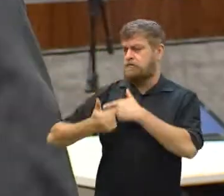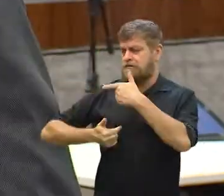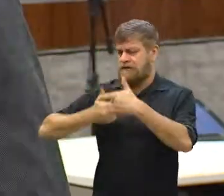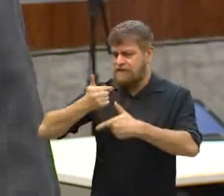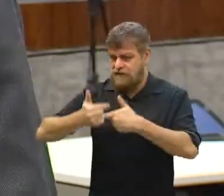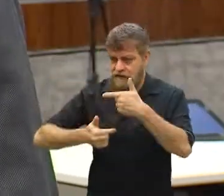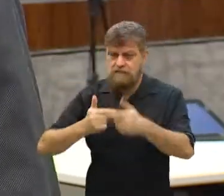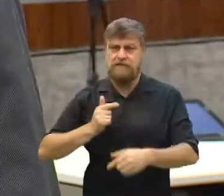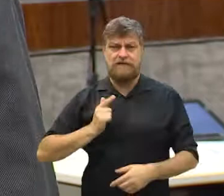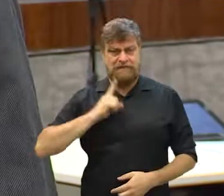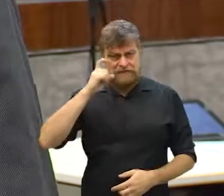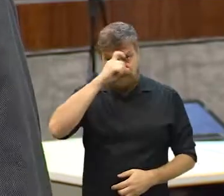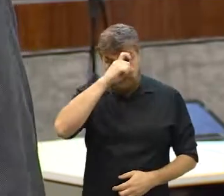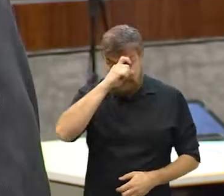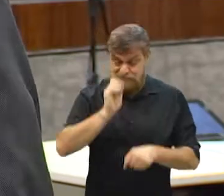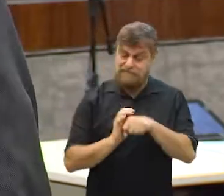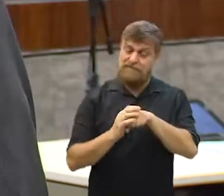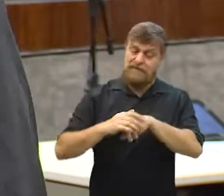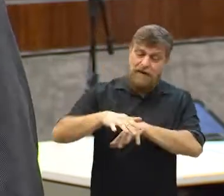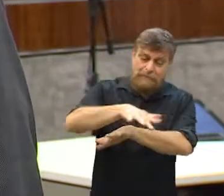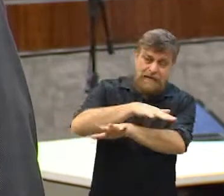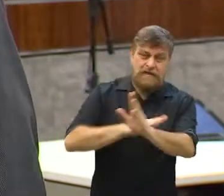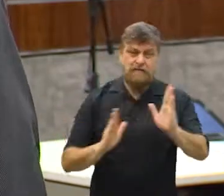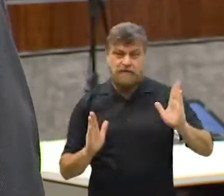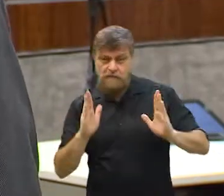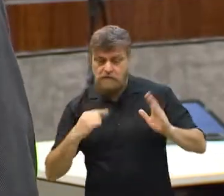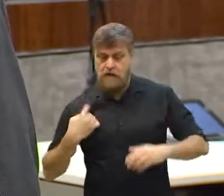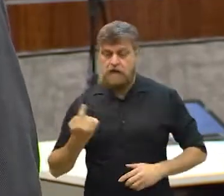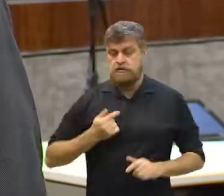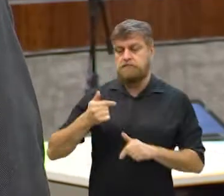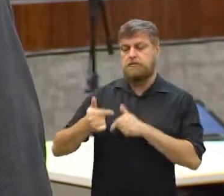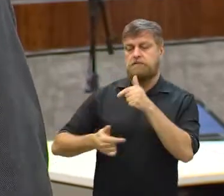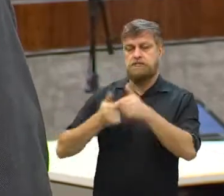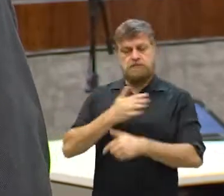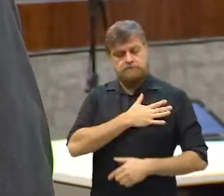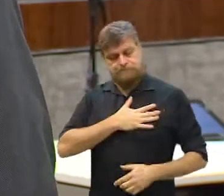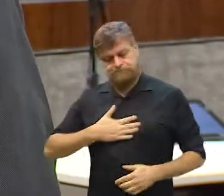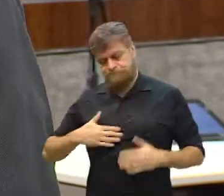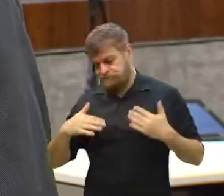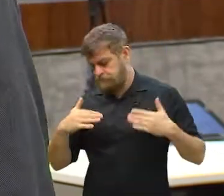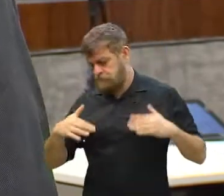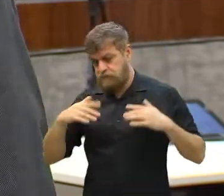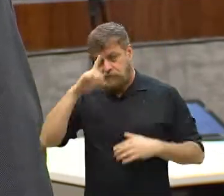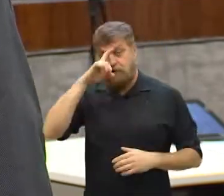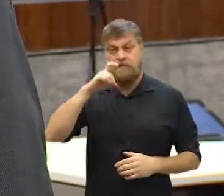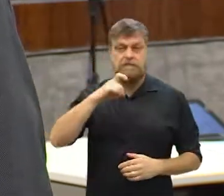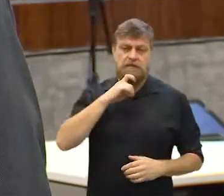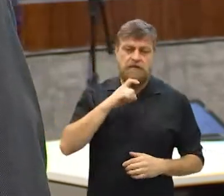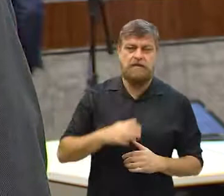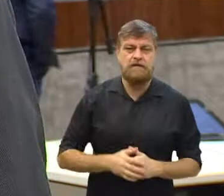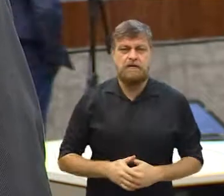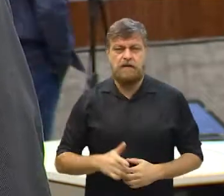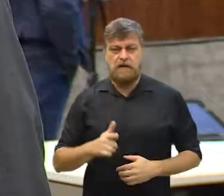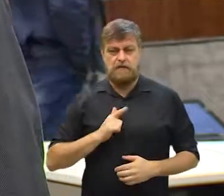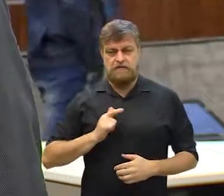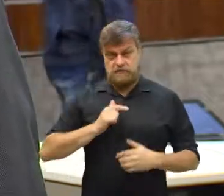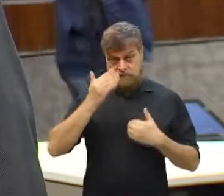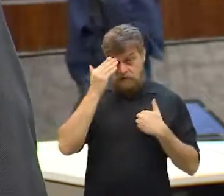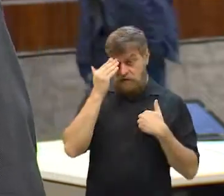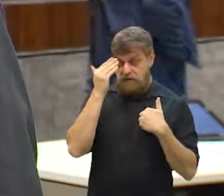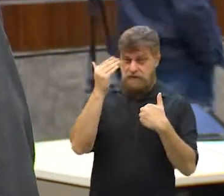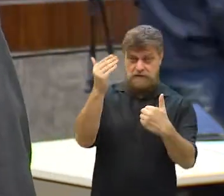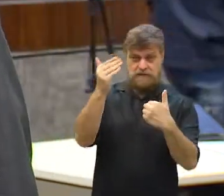trabalho realmente a dificultou um pouco de academia mas Mas conseguimos trabalhar com tranquilidade e tocar contabilidade do da comissão